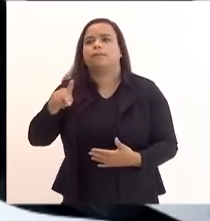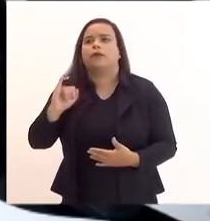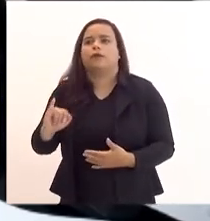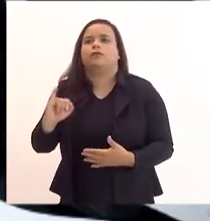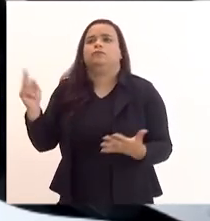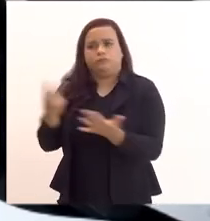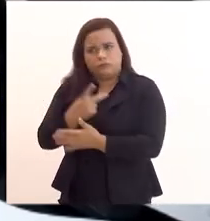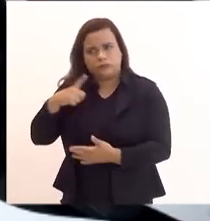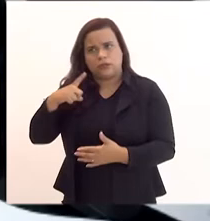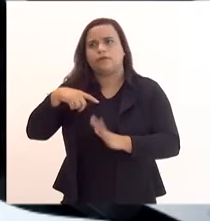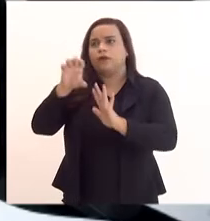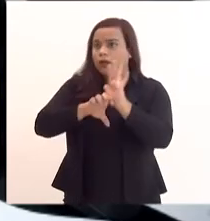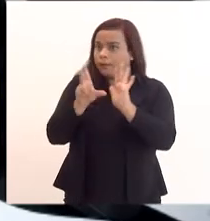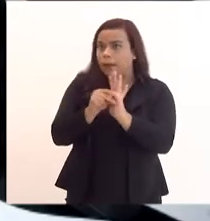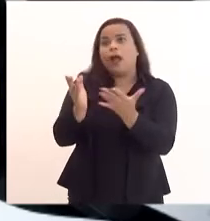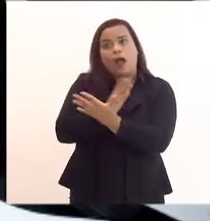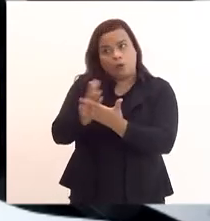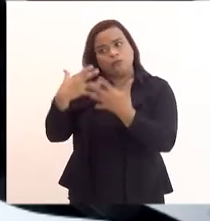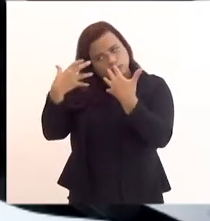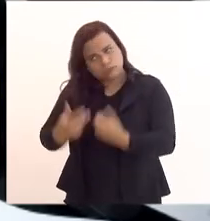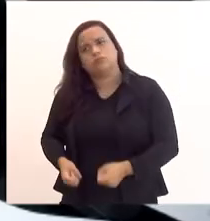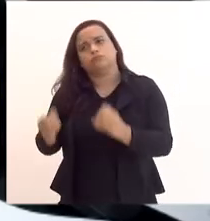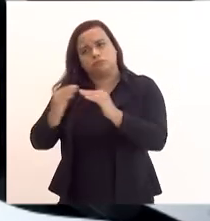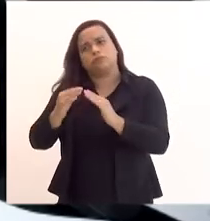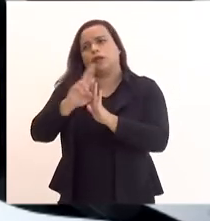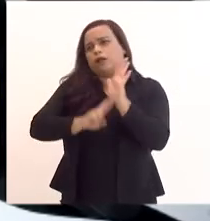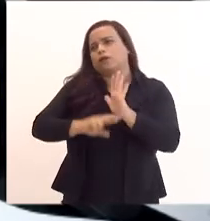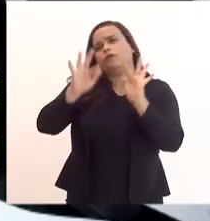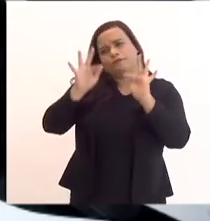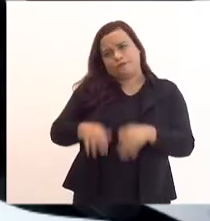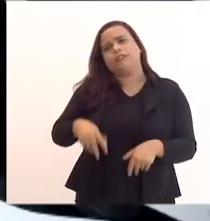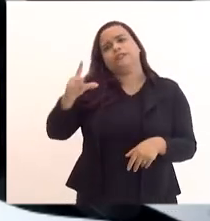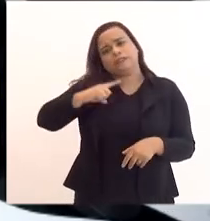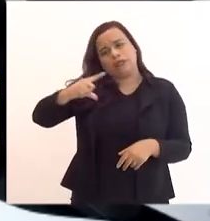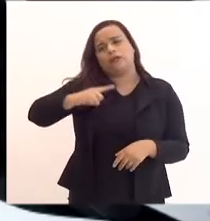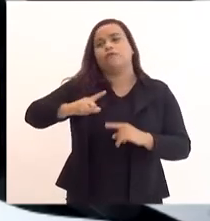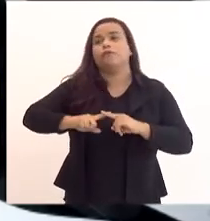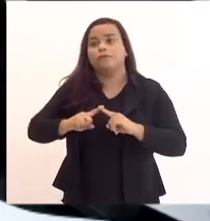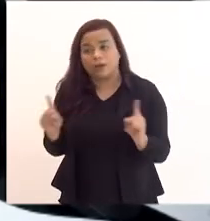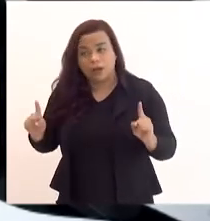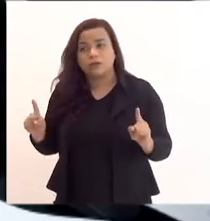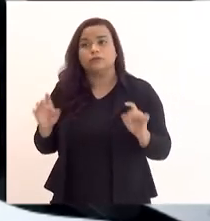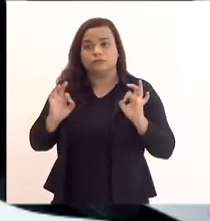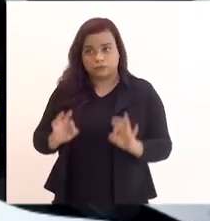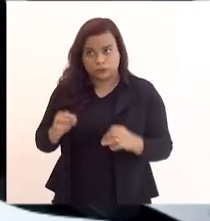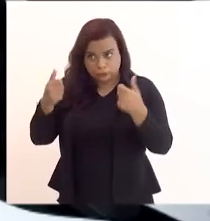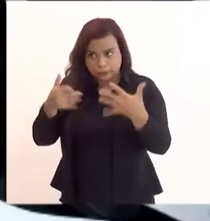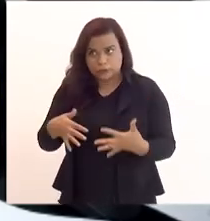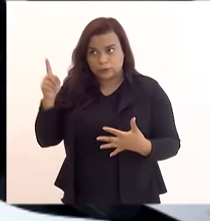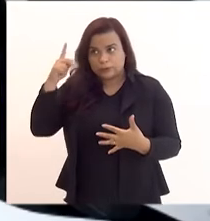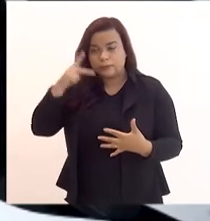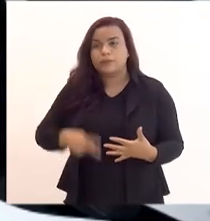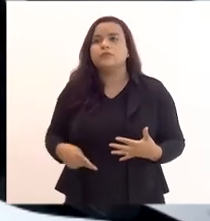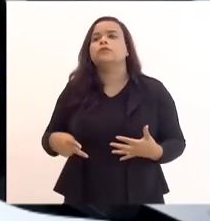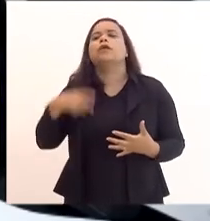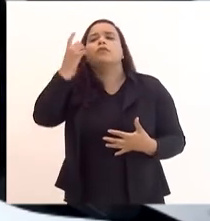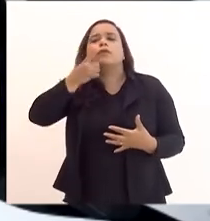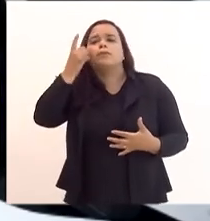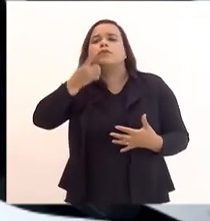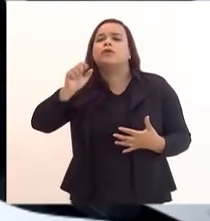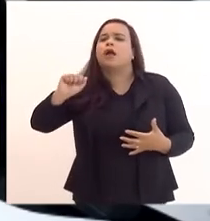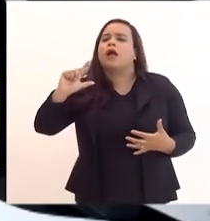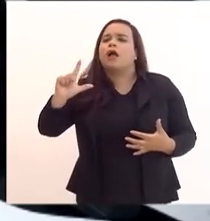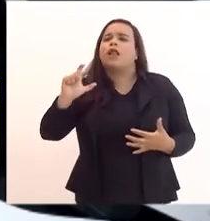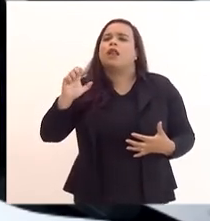Teve emendas que foram acolhidas no relatório final. Mas ainda assim, no caso presente, o deputado Alexandre Freitas